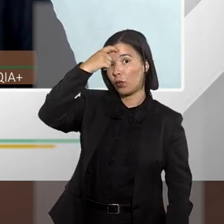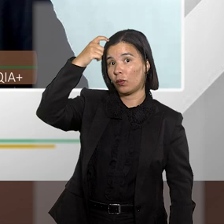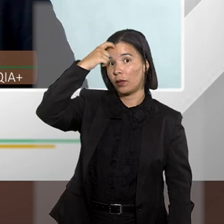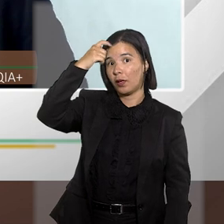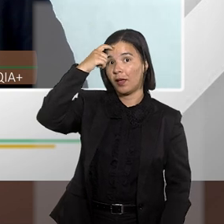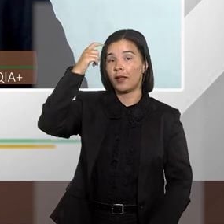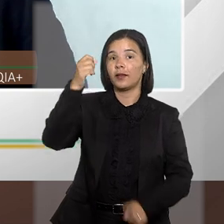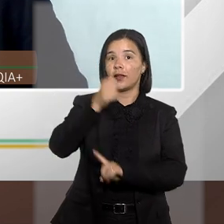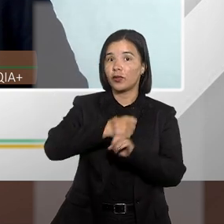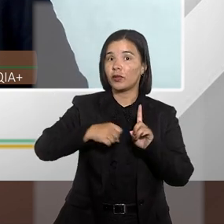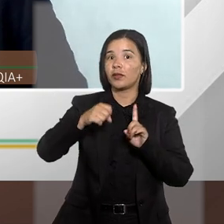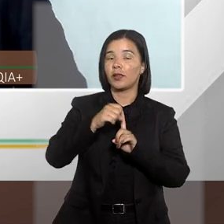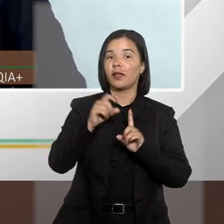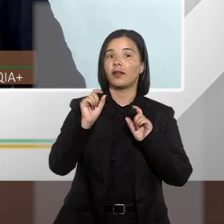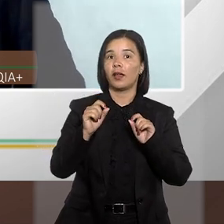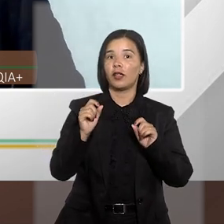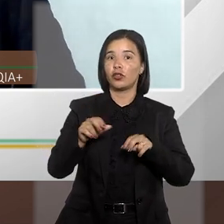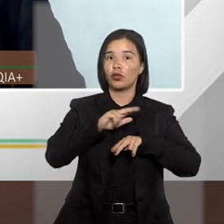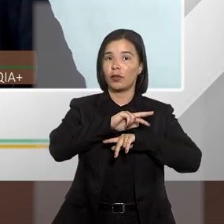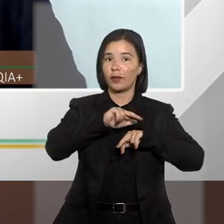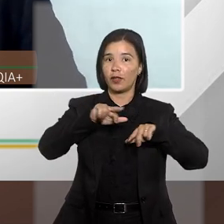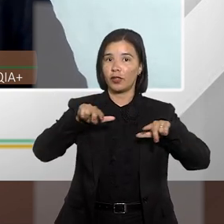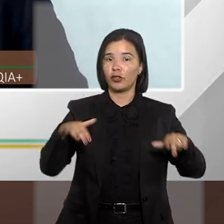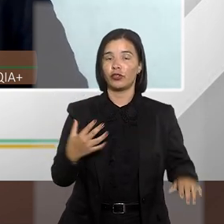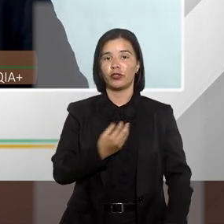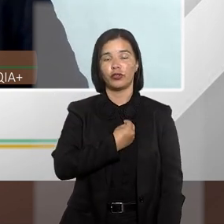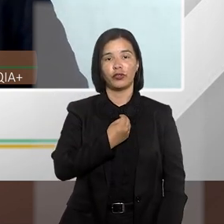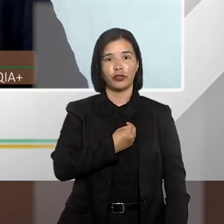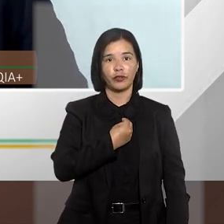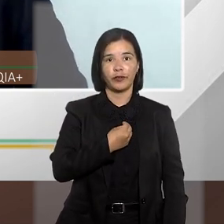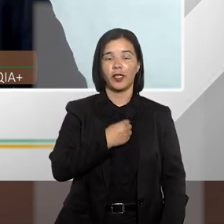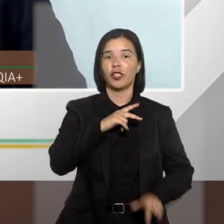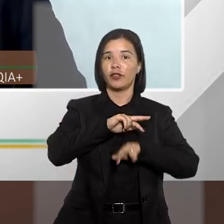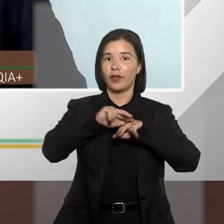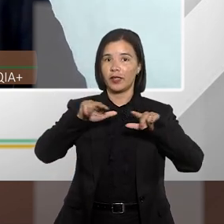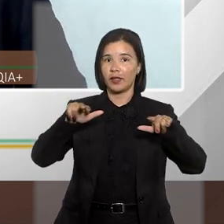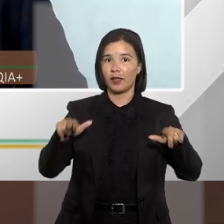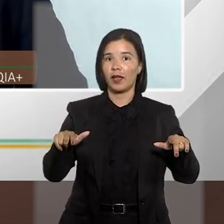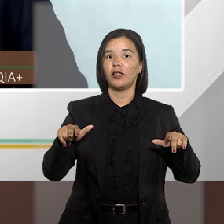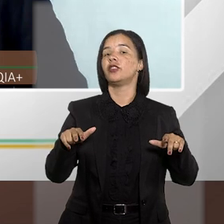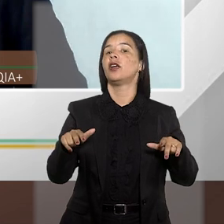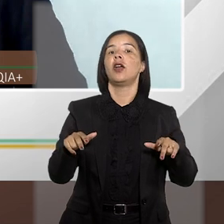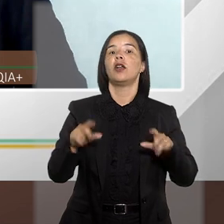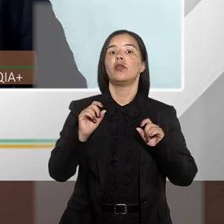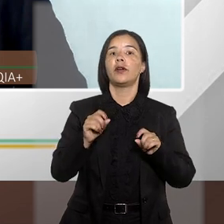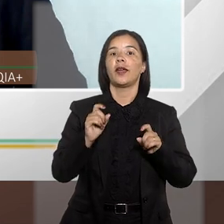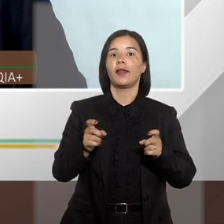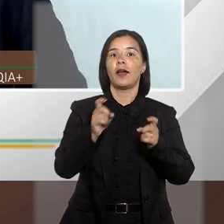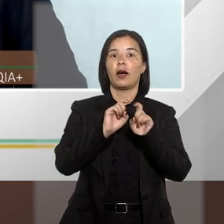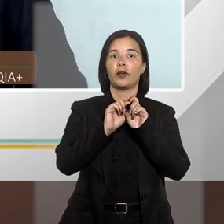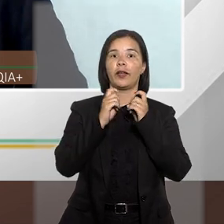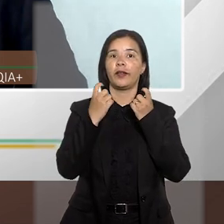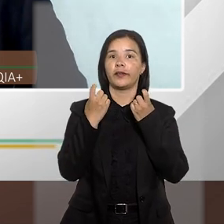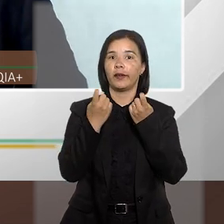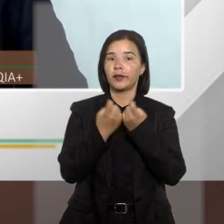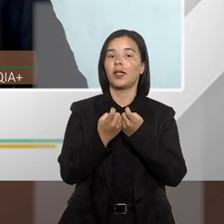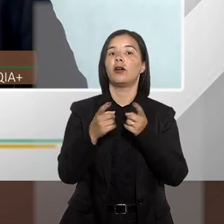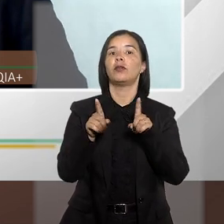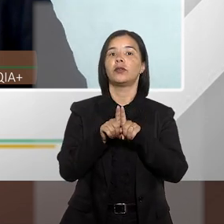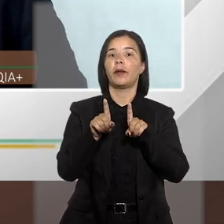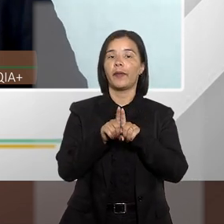da sociedade a respeito da diversidade das formas de vida, da diversidade das orientações sexuais, das identidades de gênero e